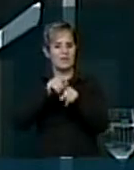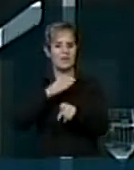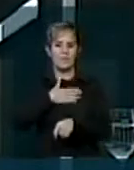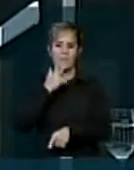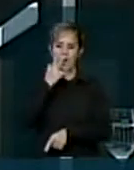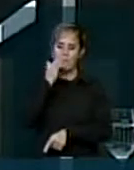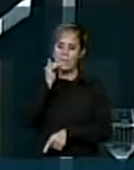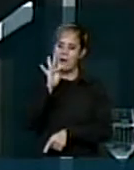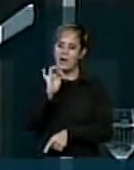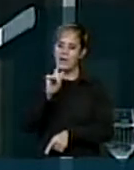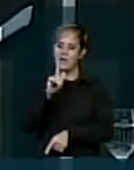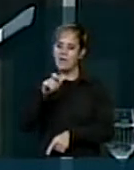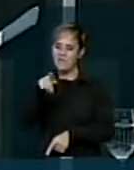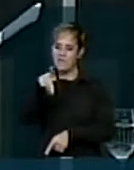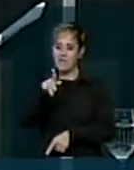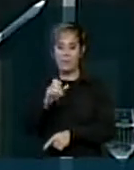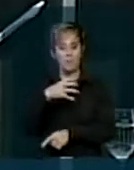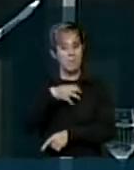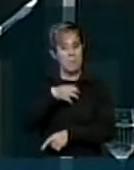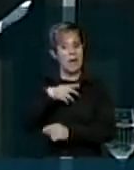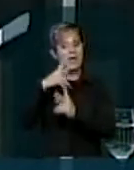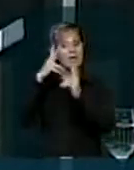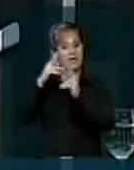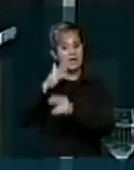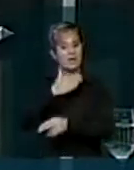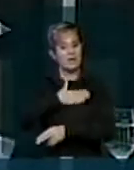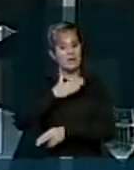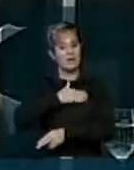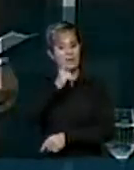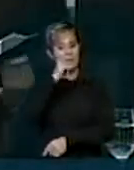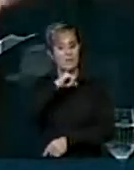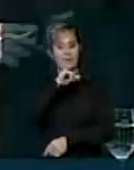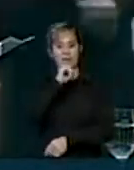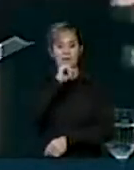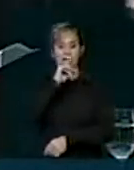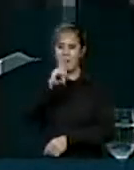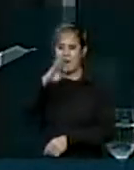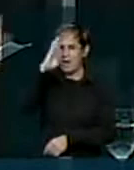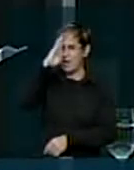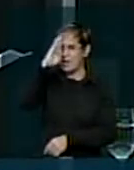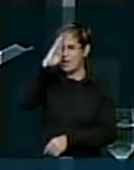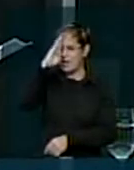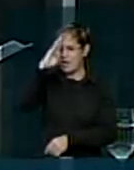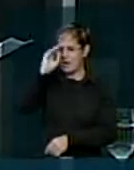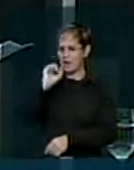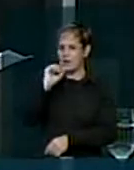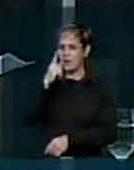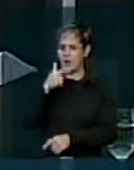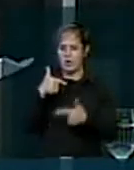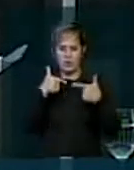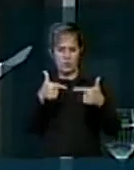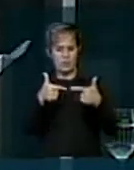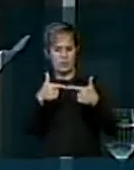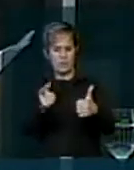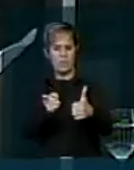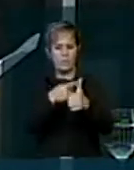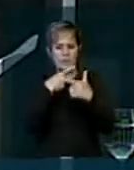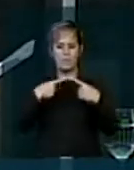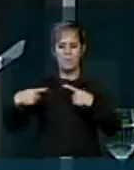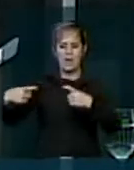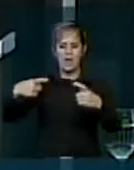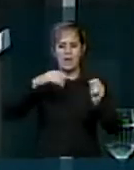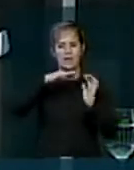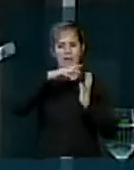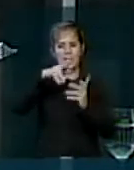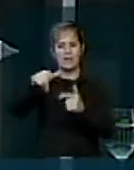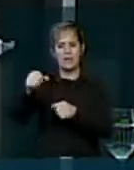Felipe, baiano também, assim como a minha mãe, Felipe Pinheiro de Queiroz, que era militar, ex-combatente da Primeira Guerra Mundial